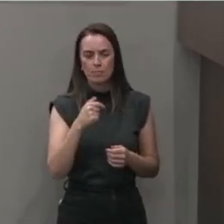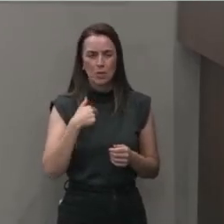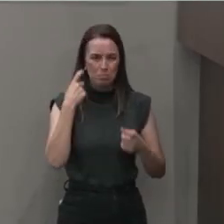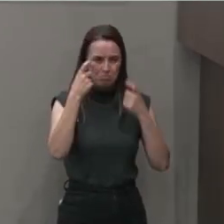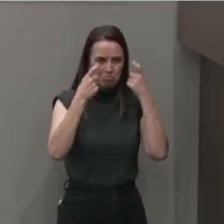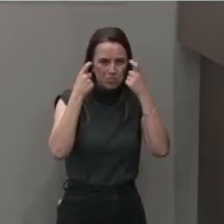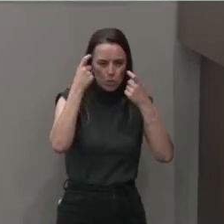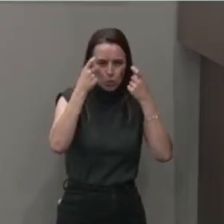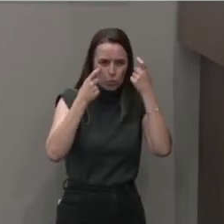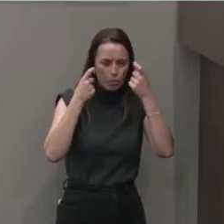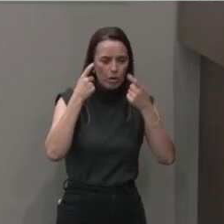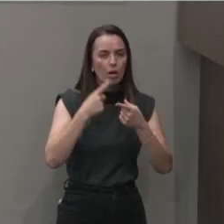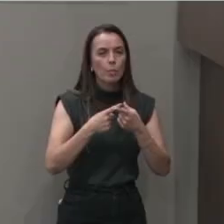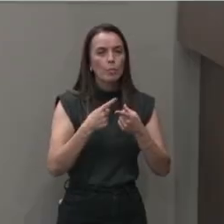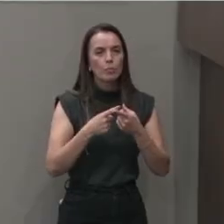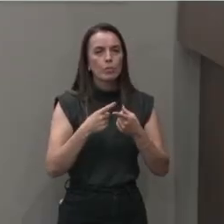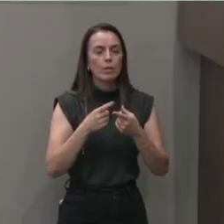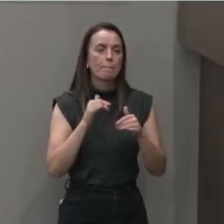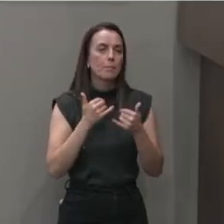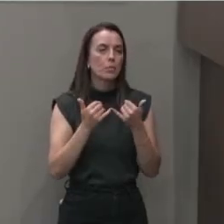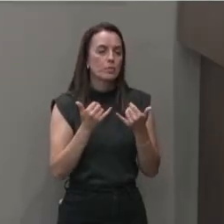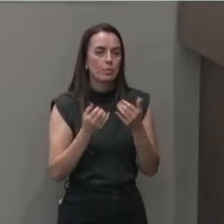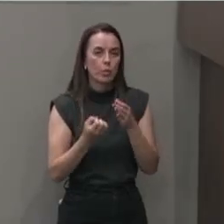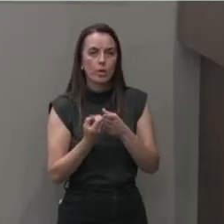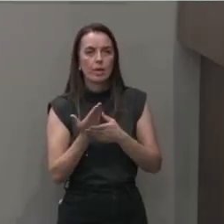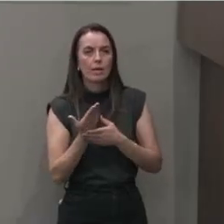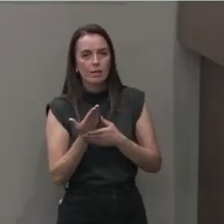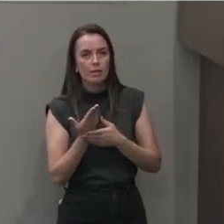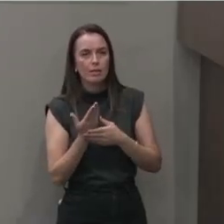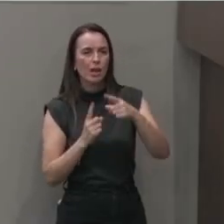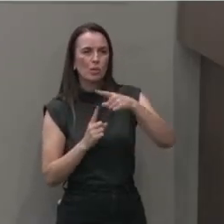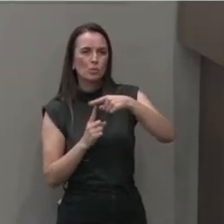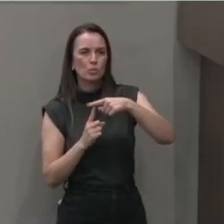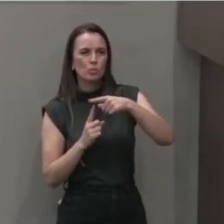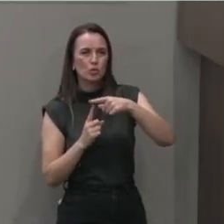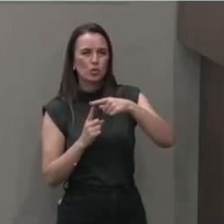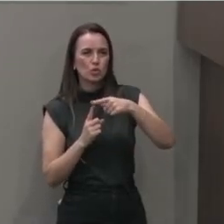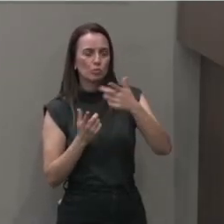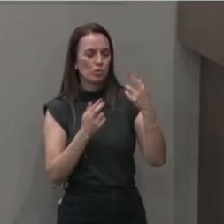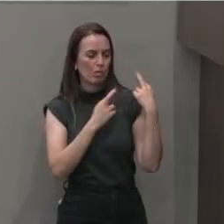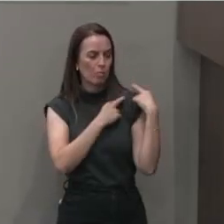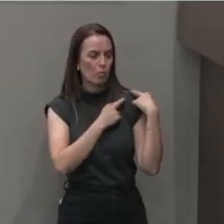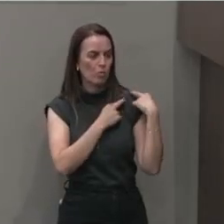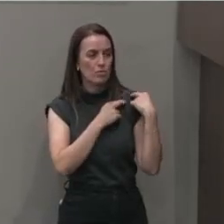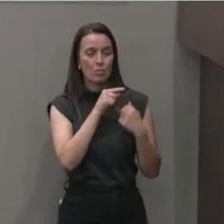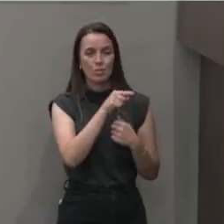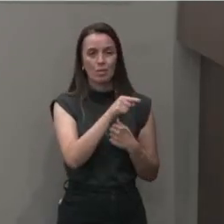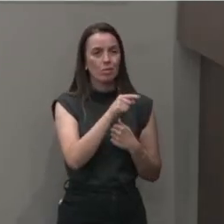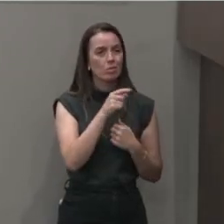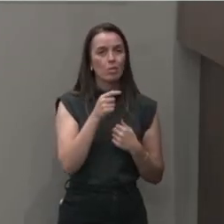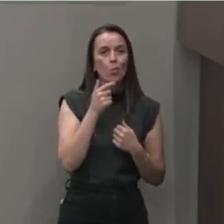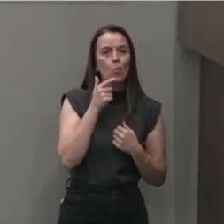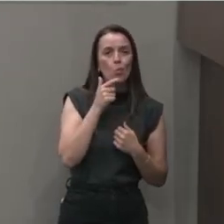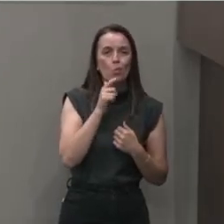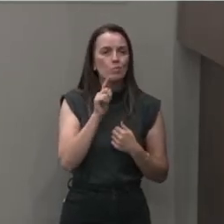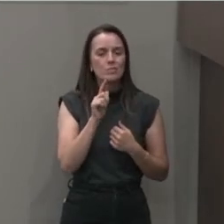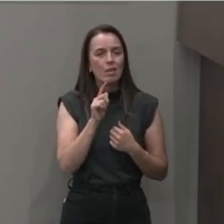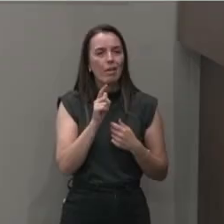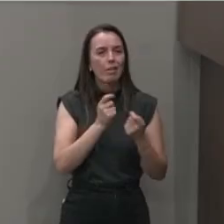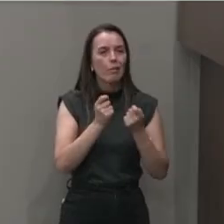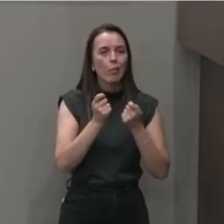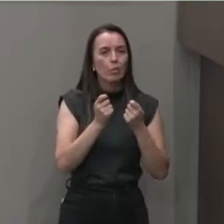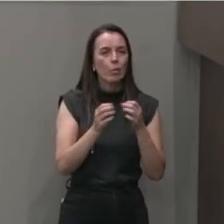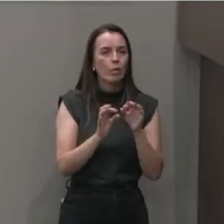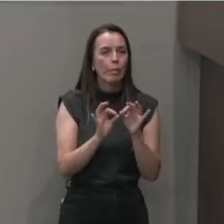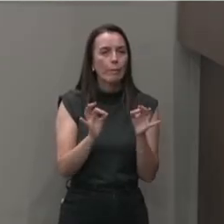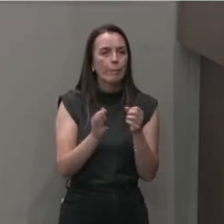preocupa sempre quando a gente cria algum tipo de demanda para um município que não consegue fiscalizar o básico. E me preocupa ainda que os vigilantes no sistema de